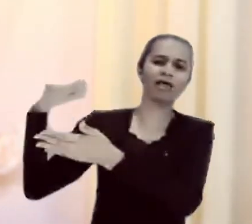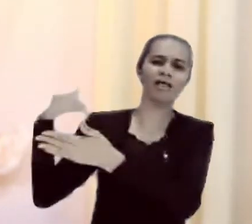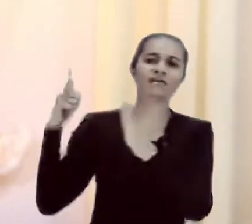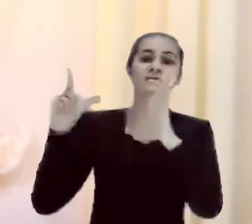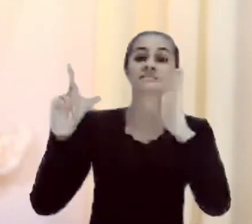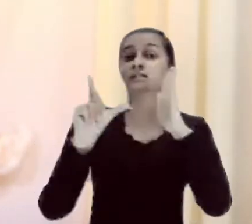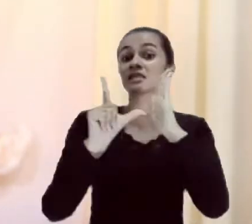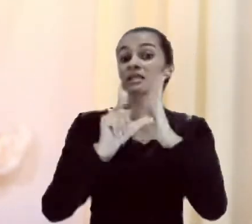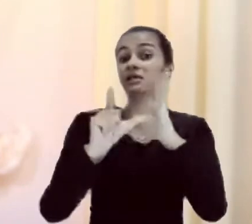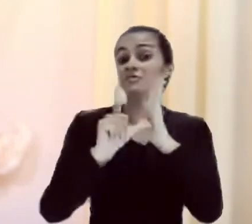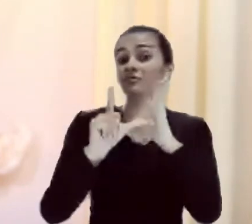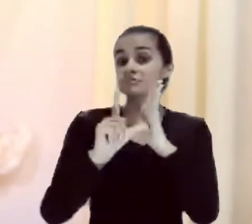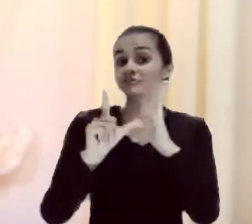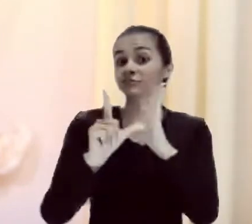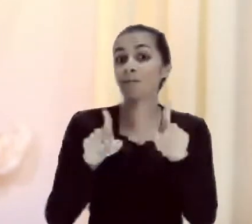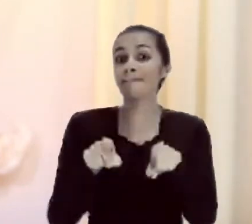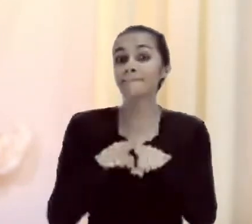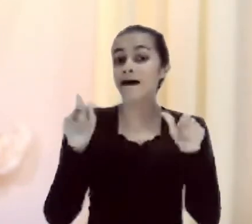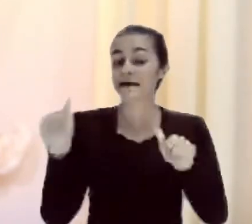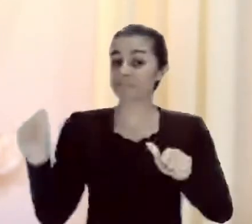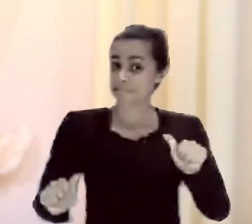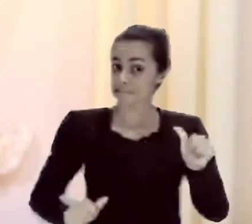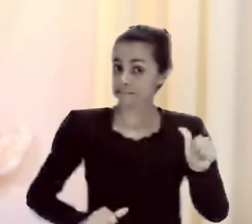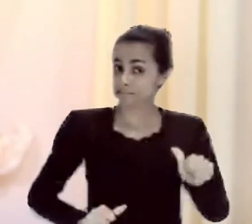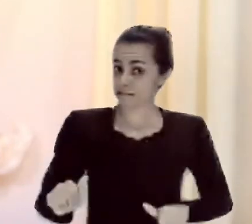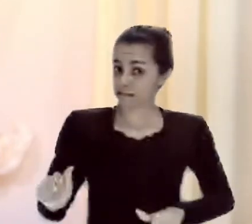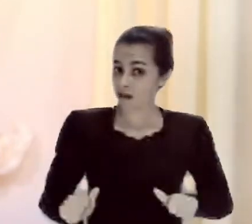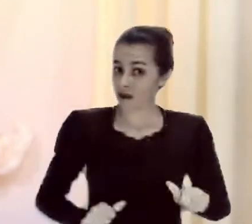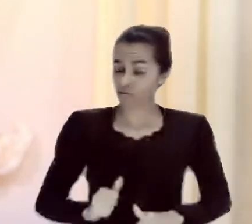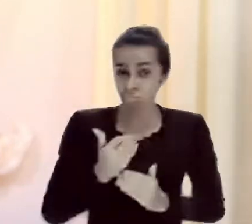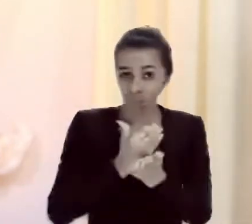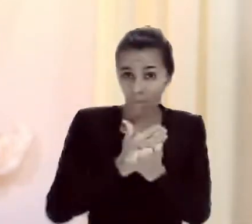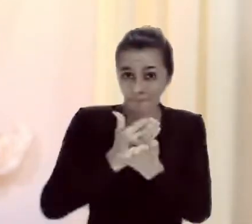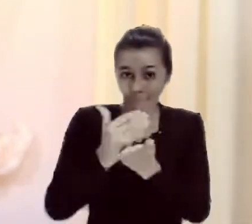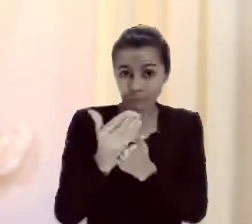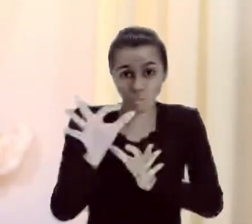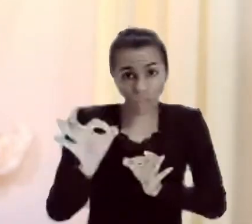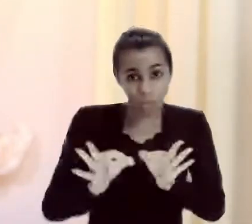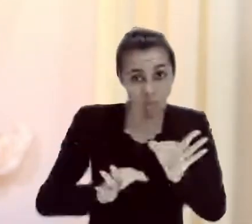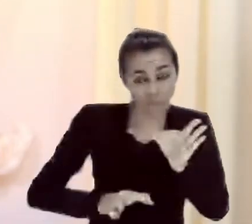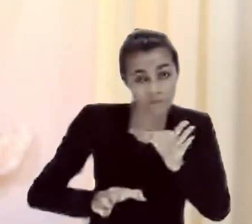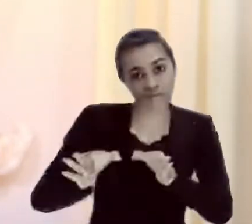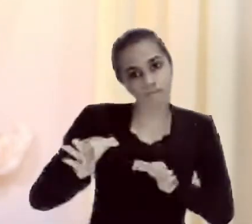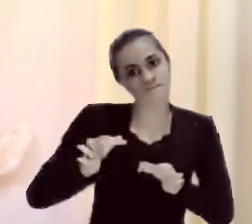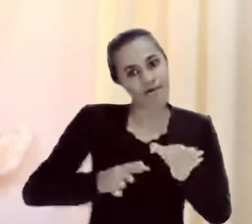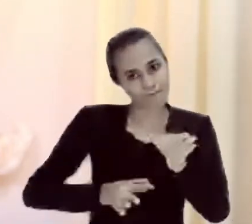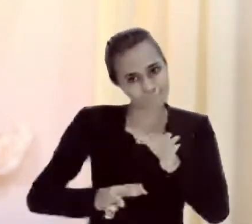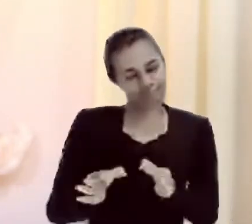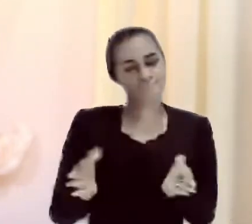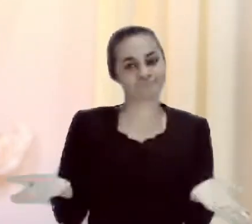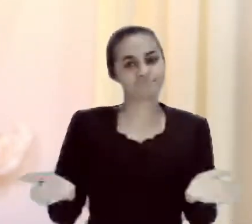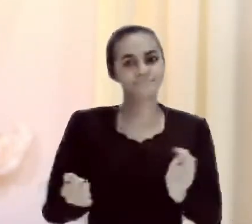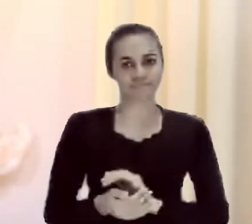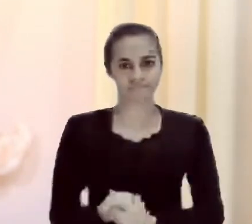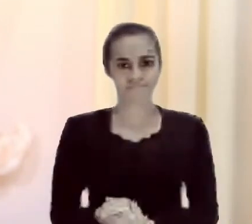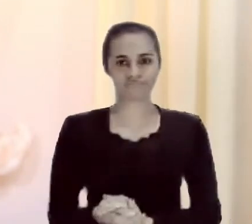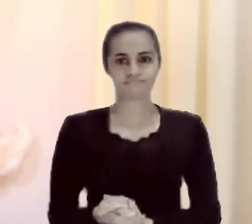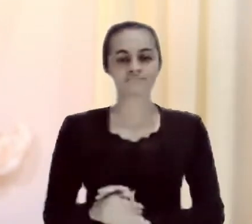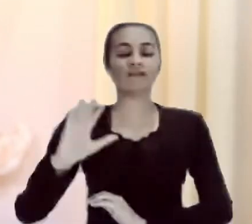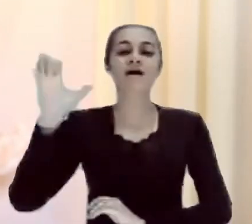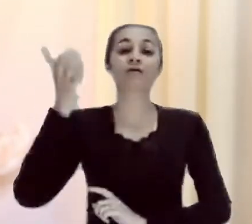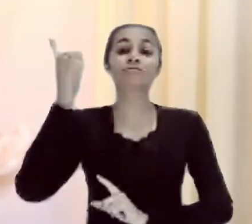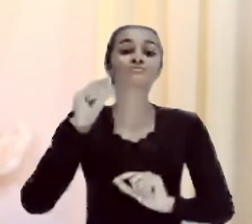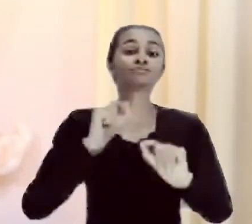discípulos então organizaram esse departamento. E qual era o resultado disso? O resultado disso é que a igreja